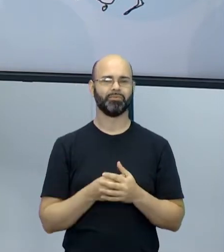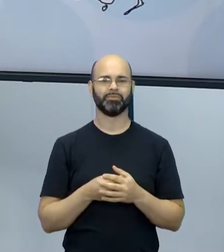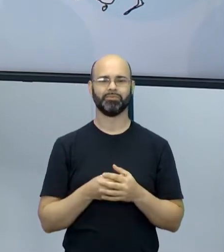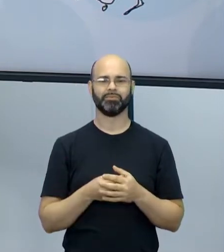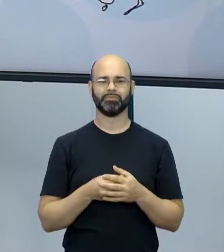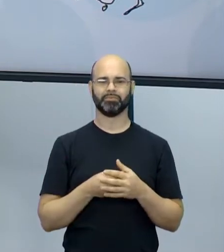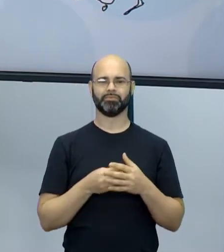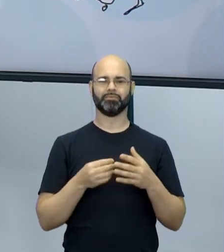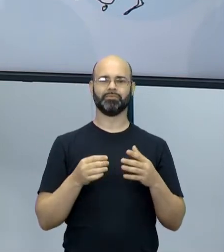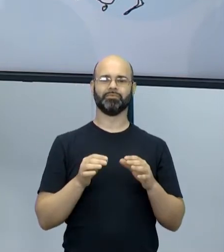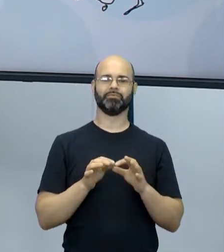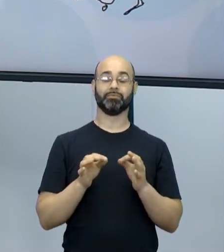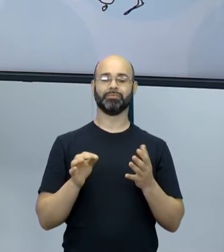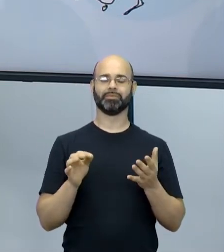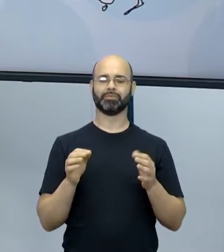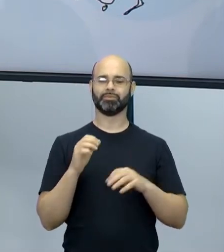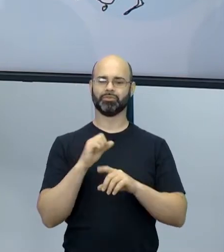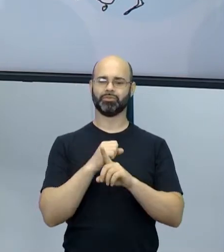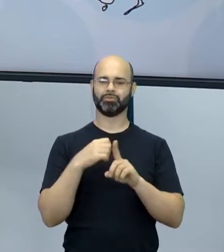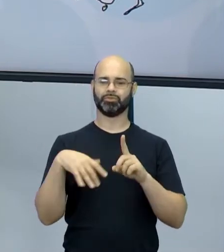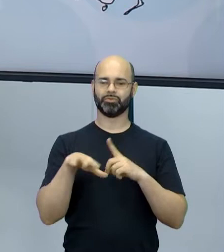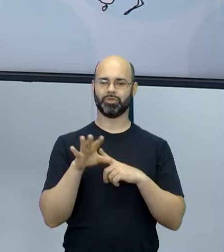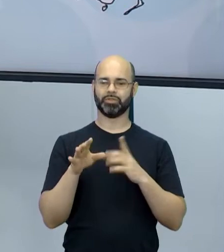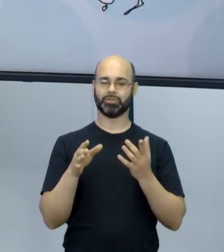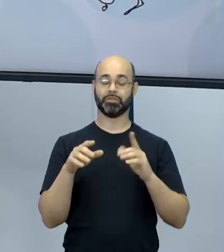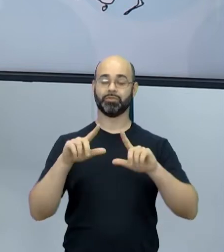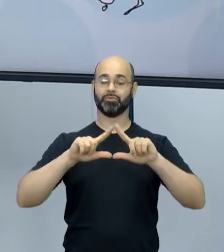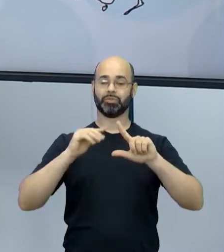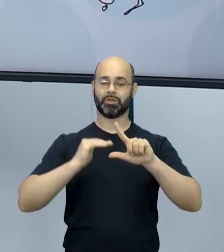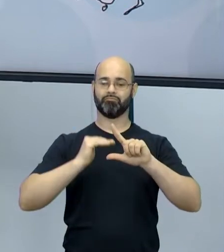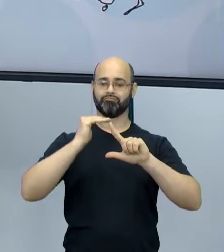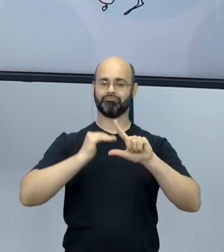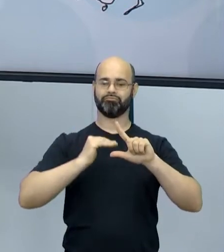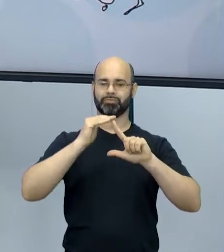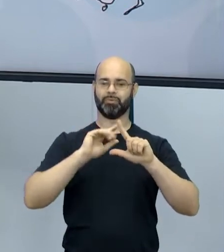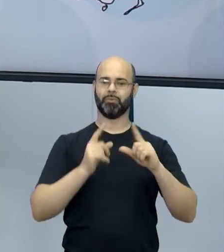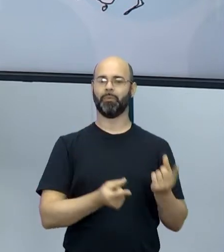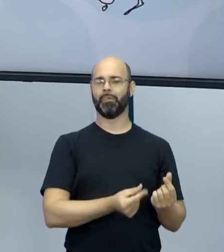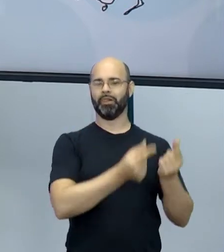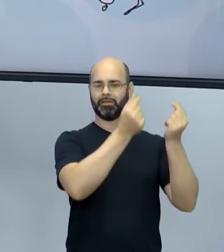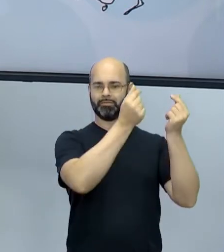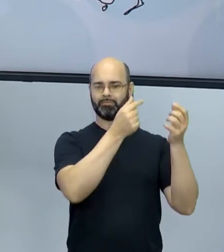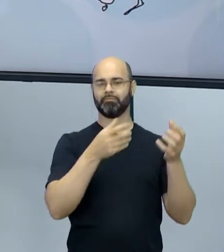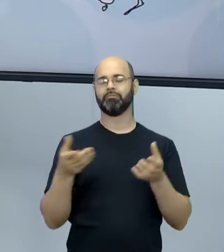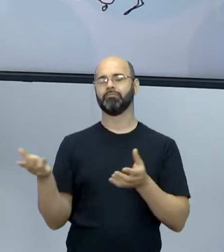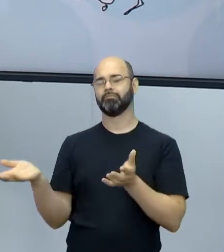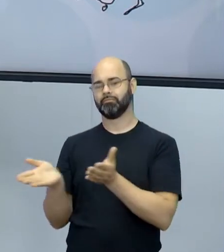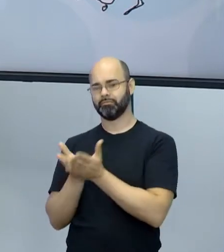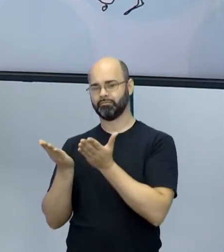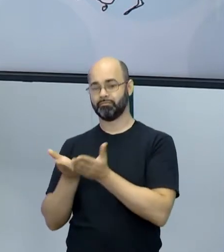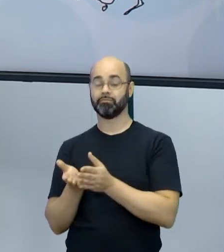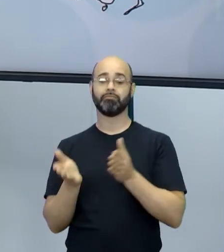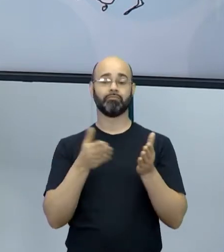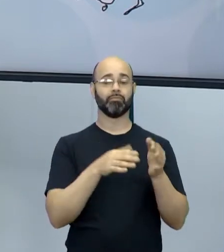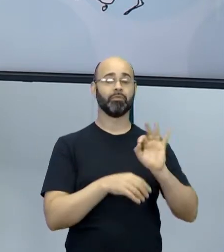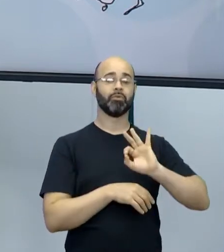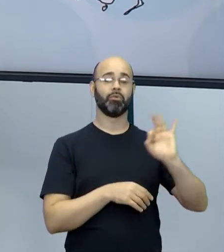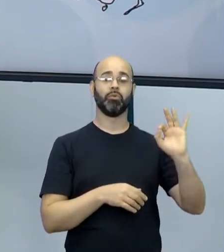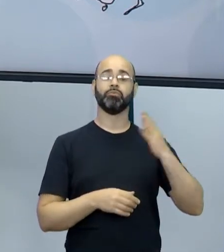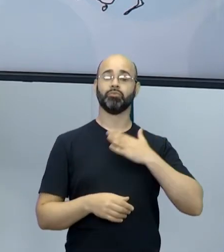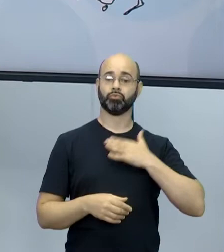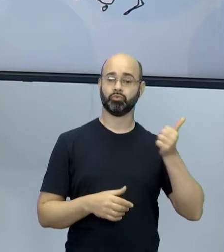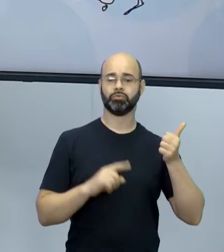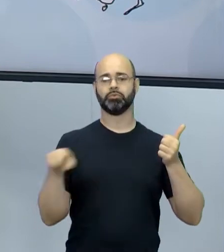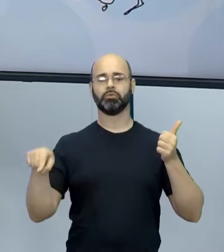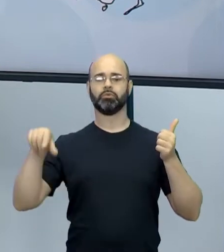A distância social que há entre os mais ricos e os mais pobres, aquilo que é bom para uma pessoa é ruim para outra.